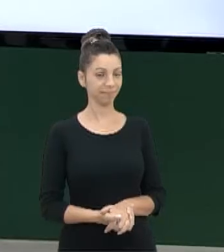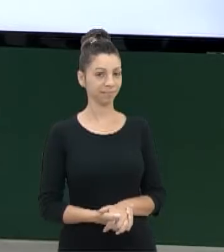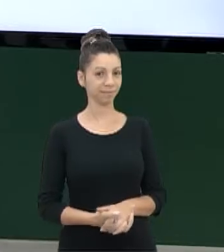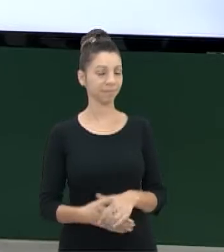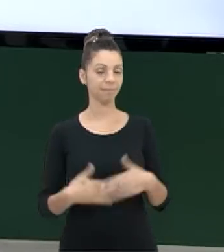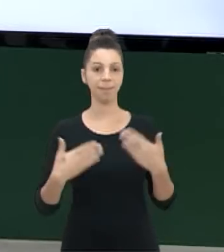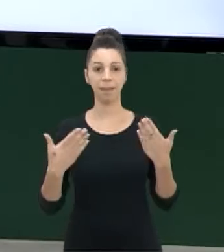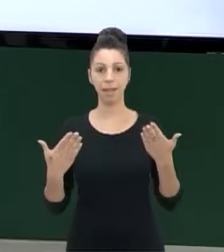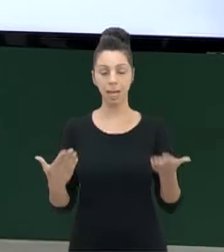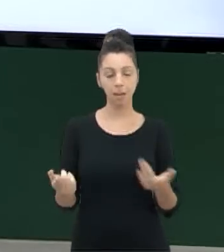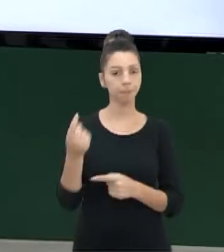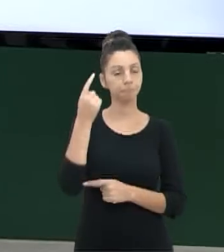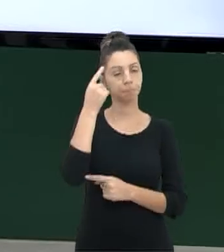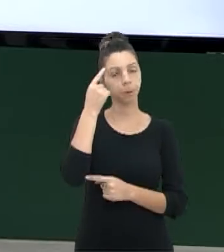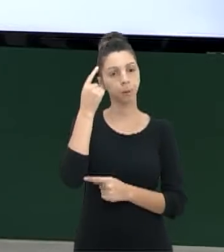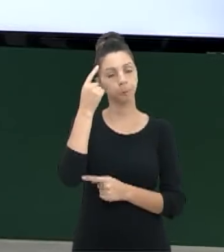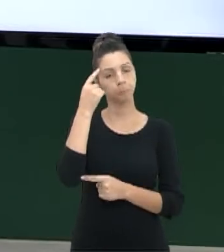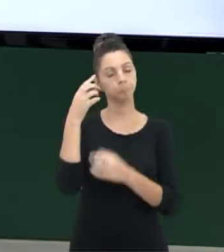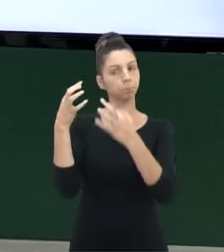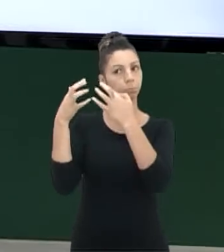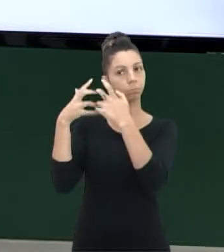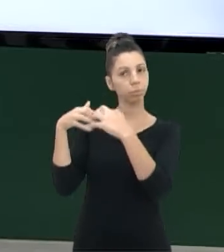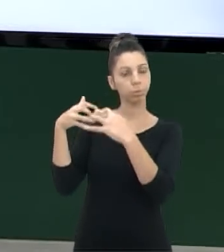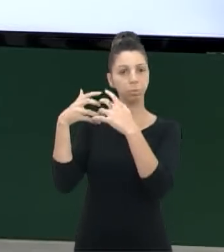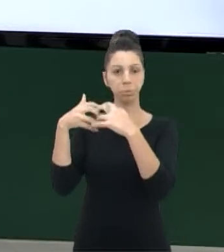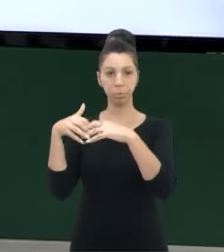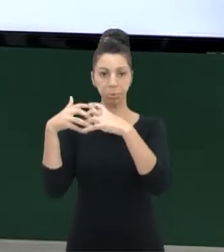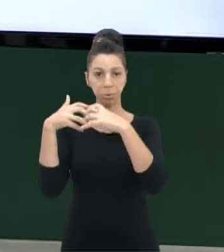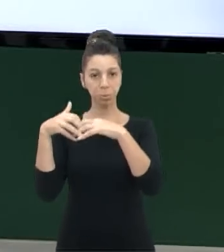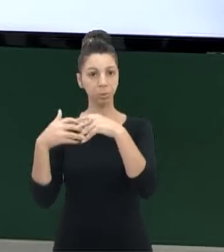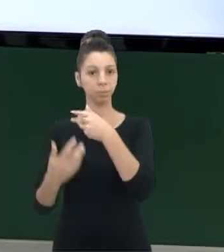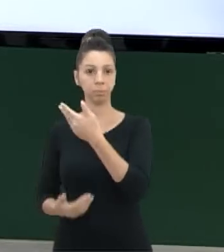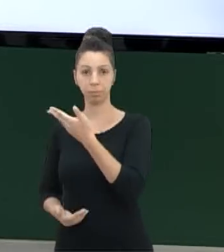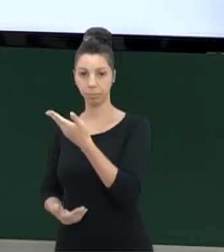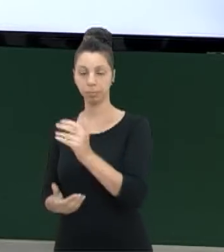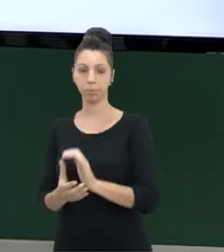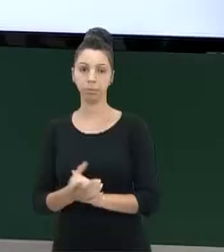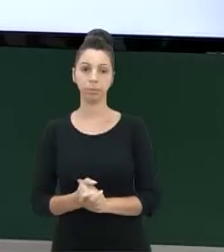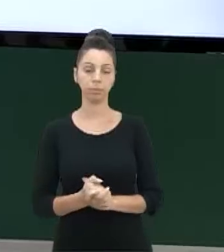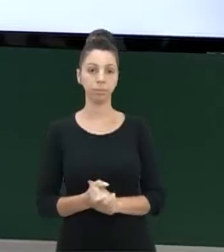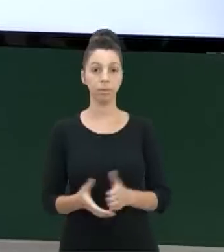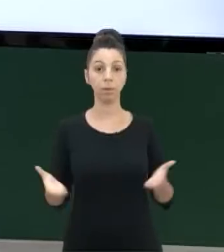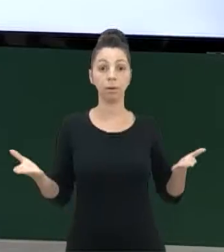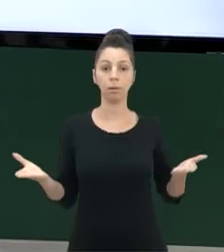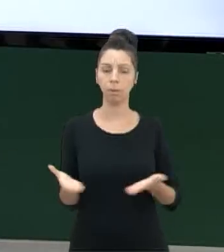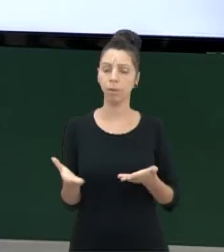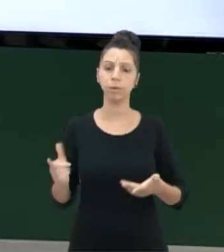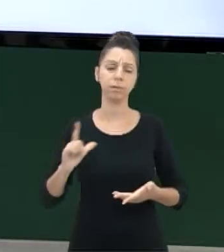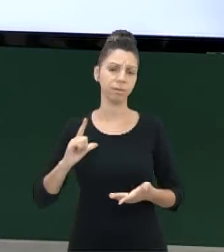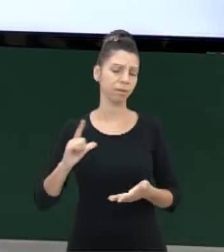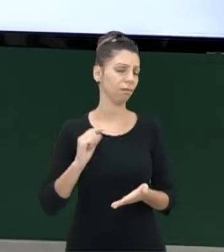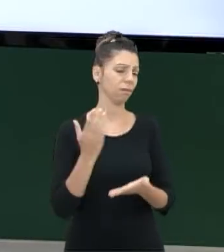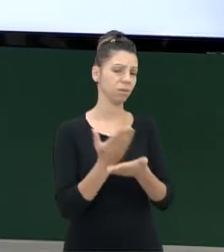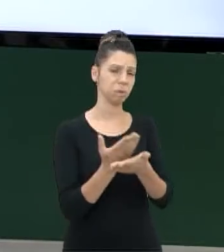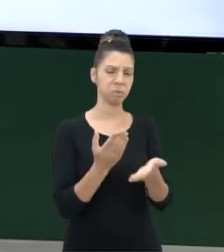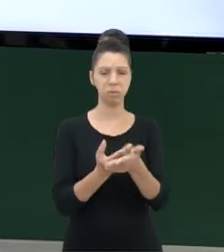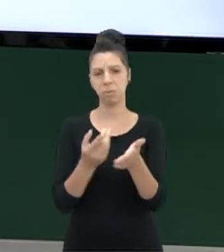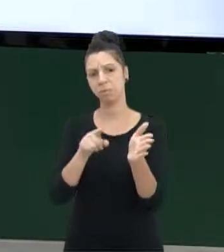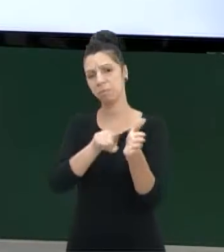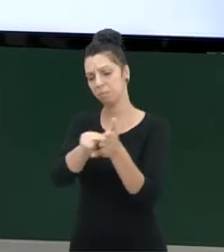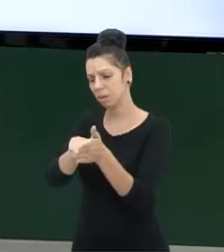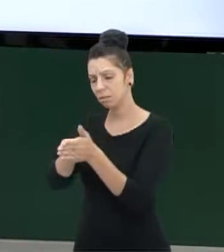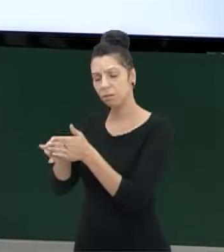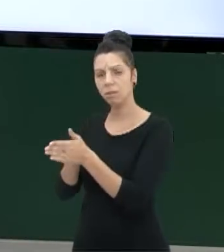E aí, você pensou sobre a questão do pensamento, né? Hoje há muitos estudos sobre isso,